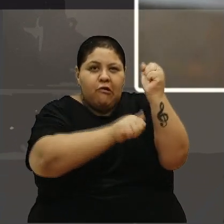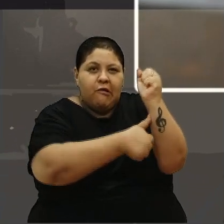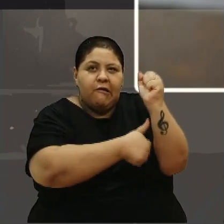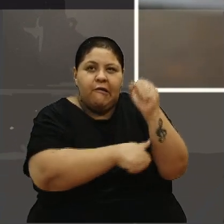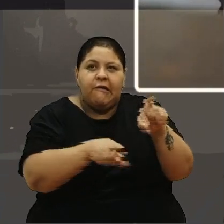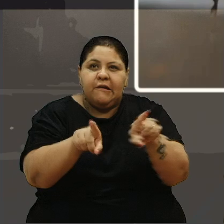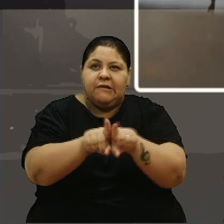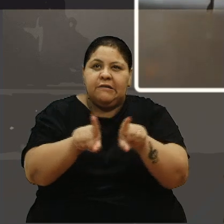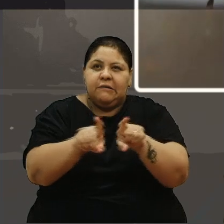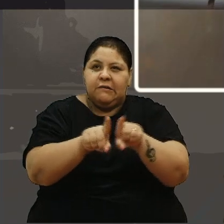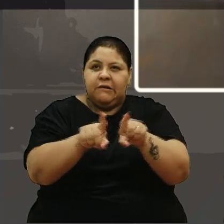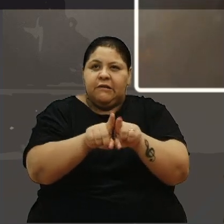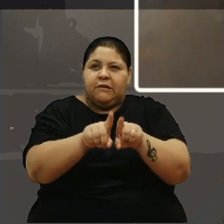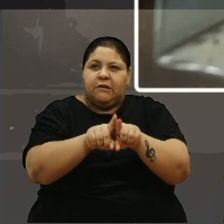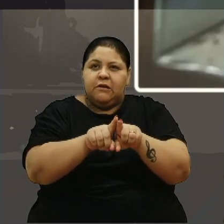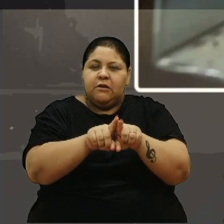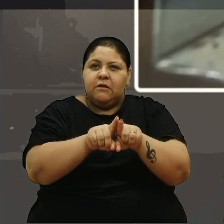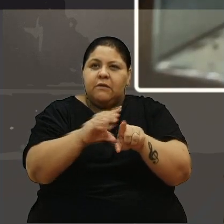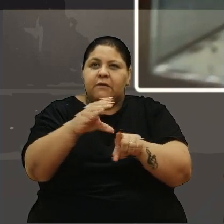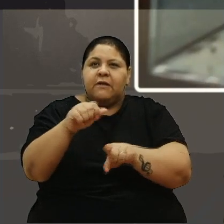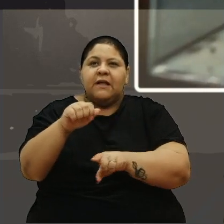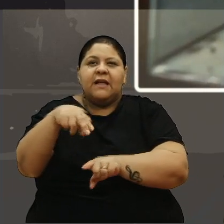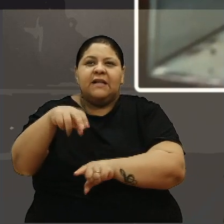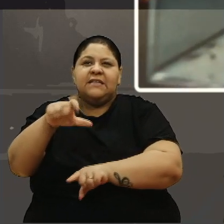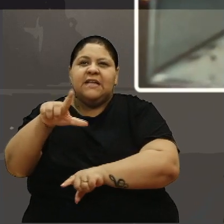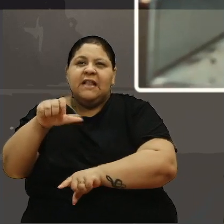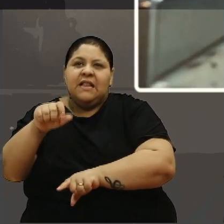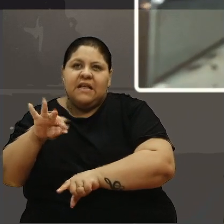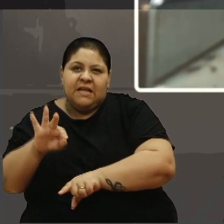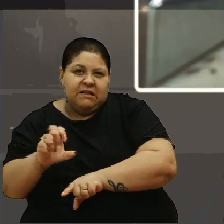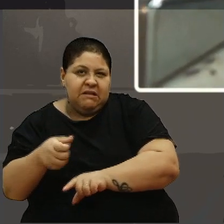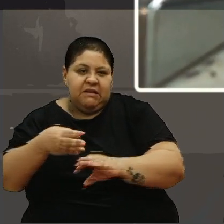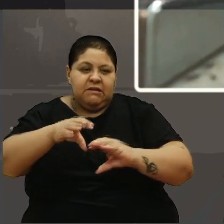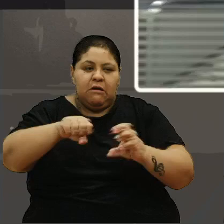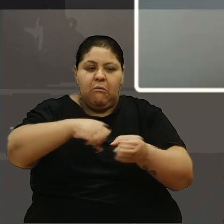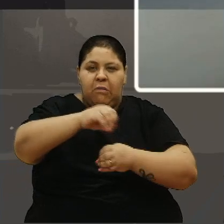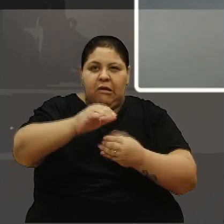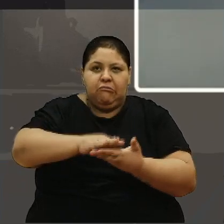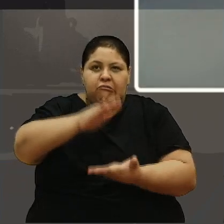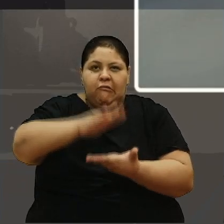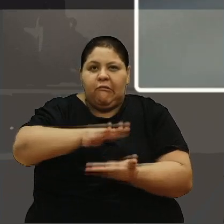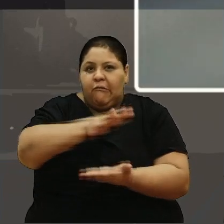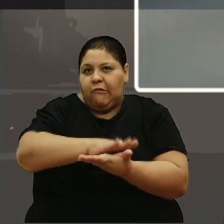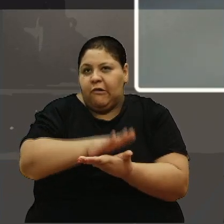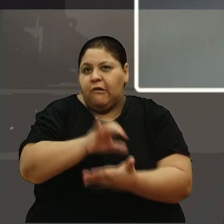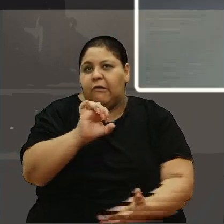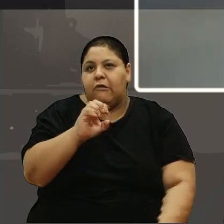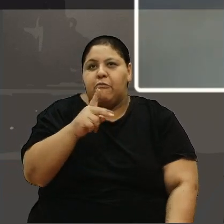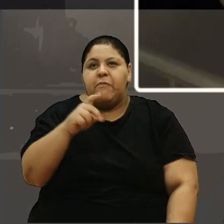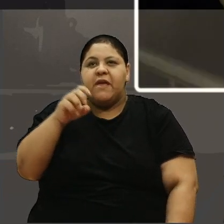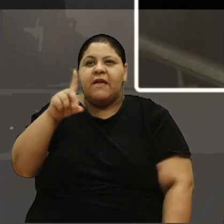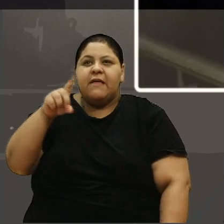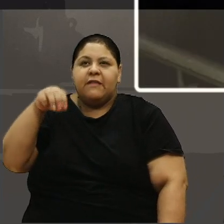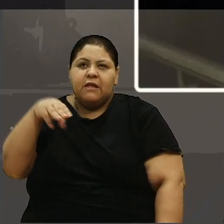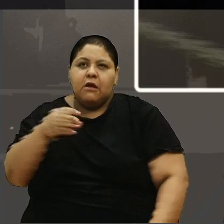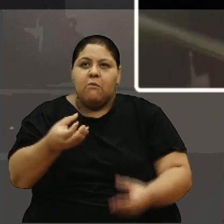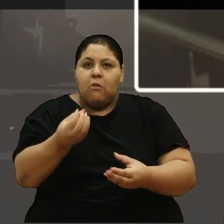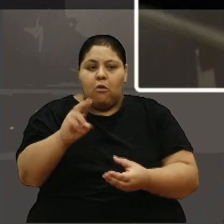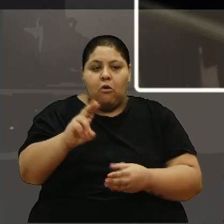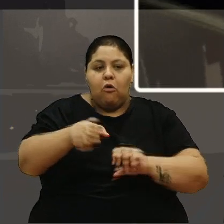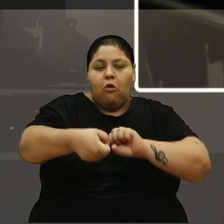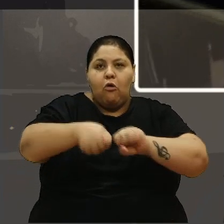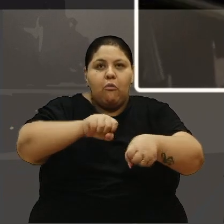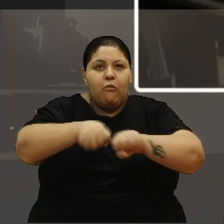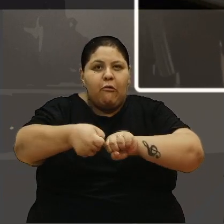pestanas flocadas, perfis plásticos e prensados. O EPDM, ou borracha etileno